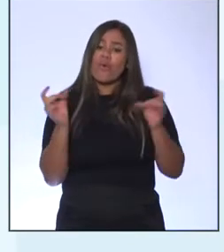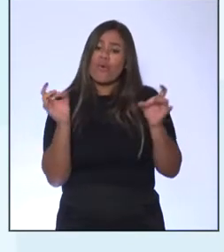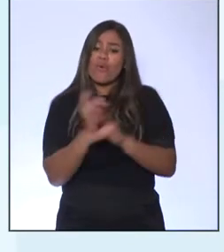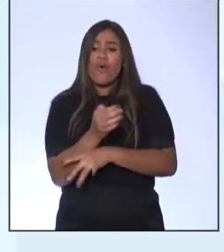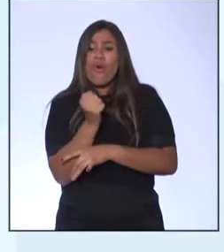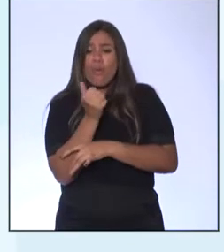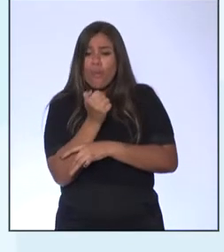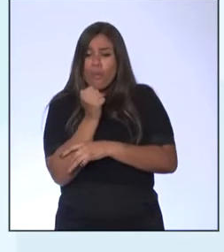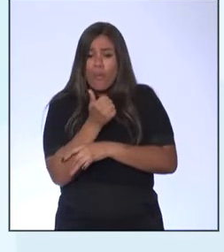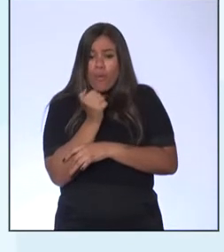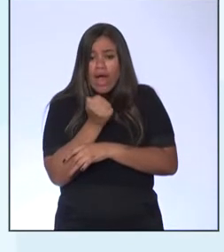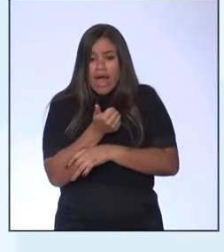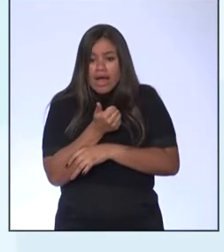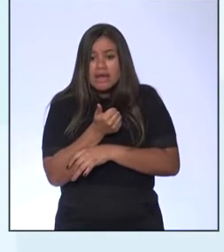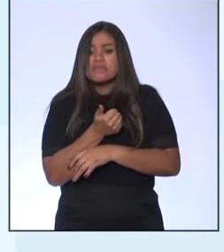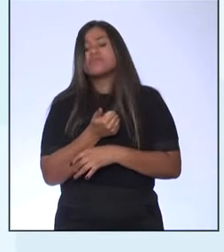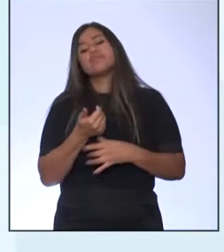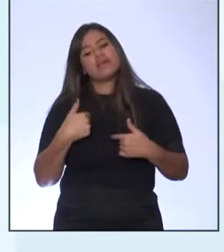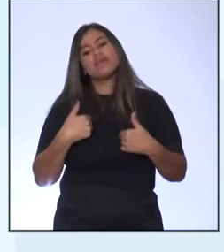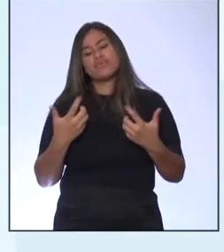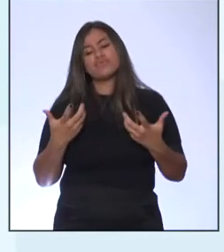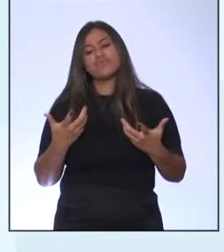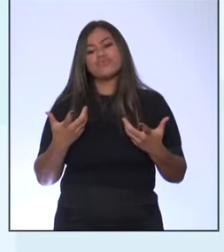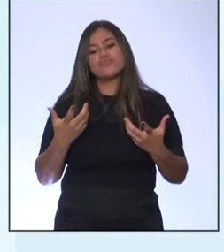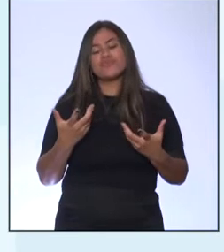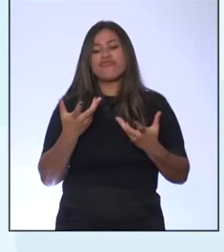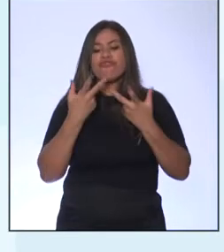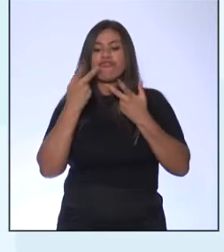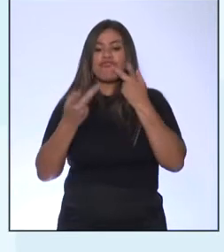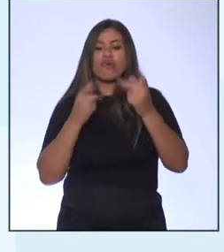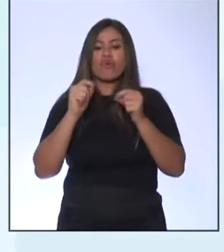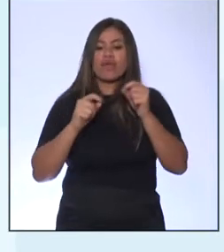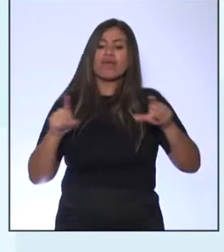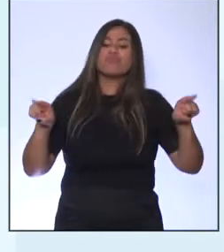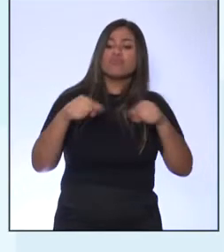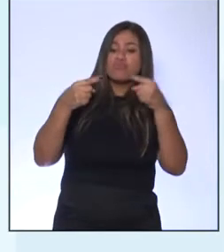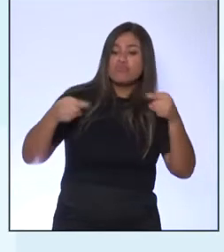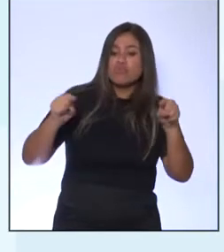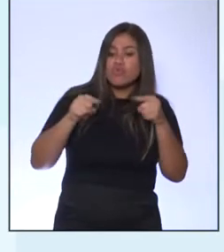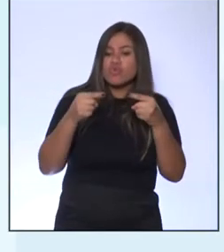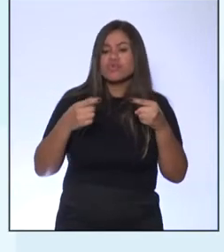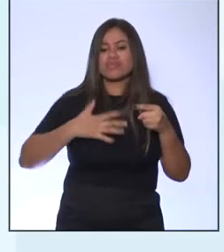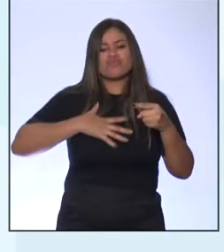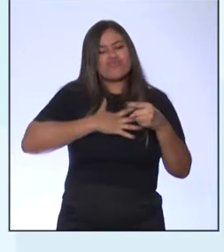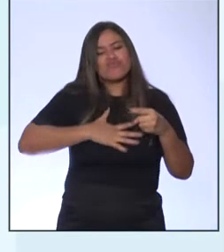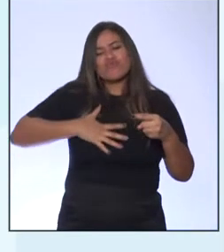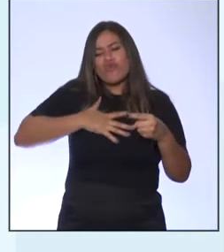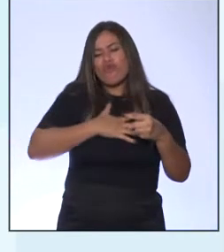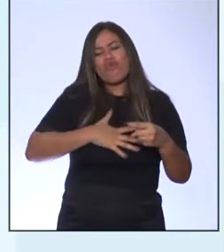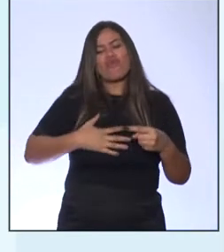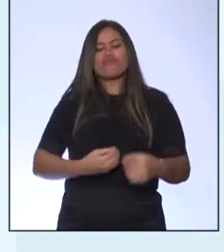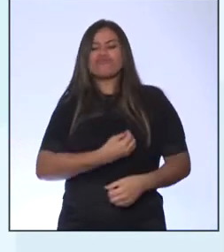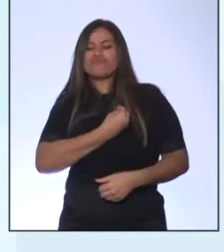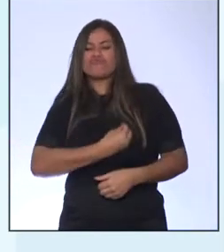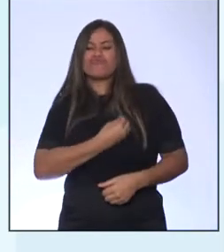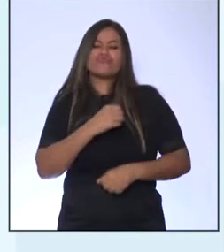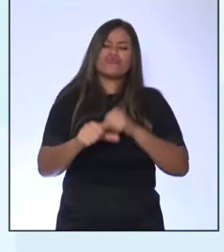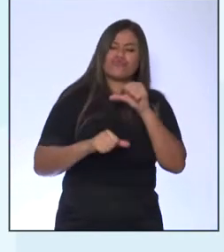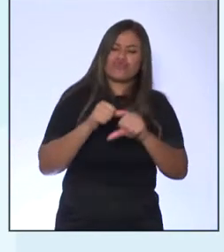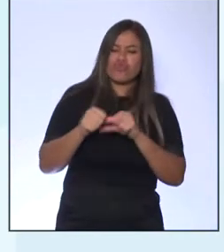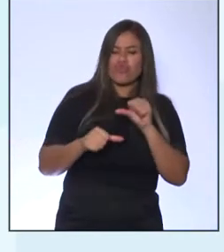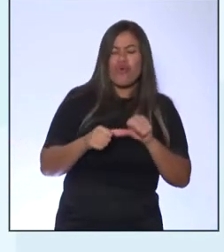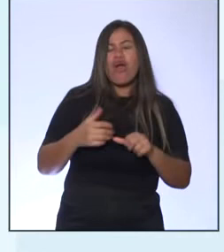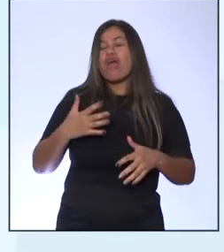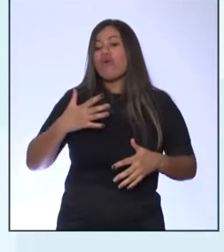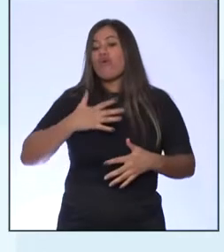vamos sempre... A música faz uma enorme diferença na minha vida, fez uma enorme diferença. Eu aprendi piano muito